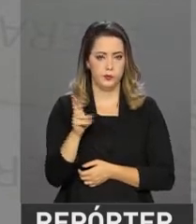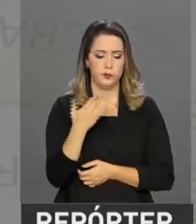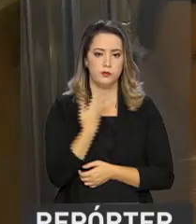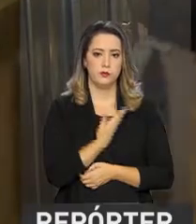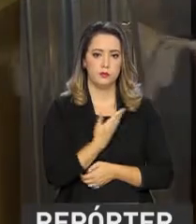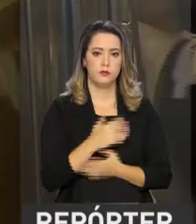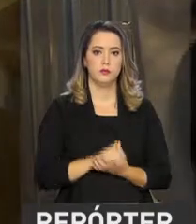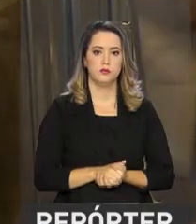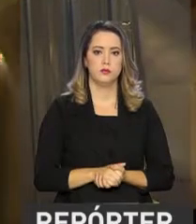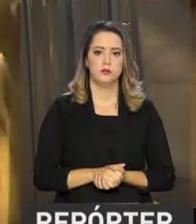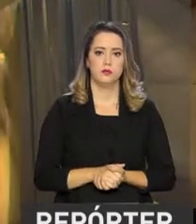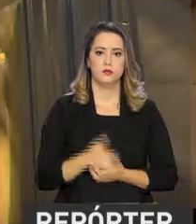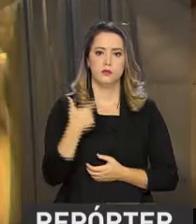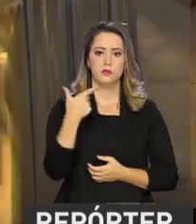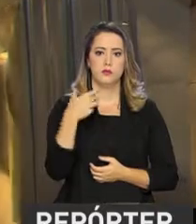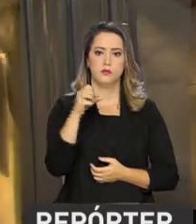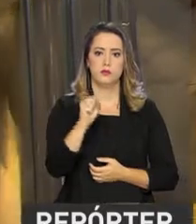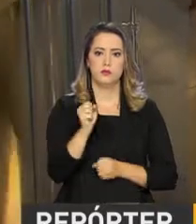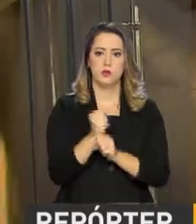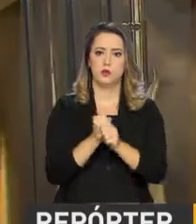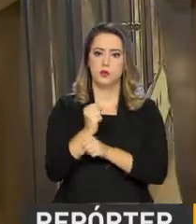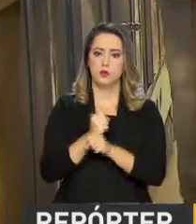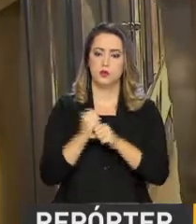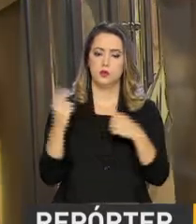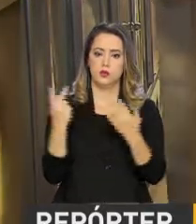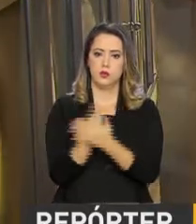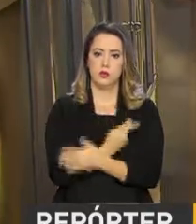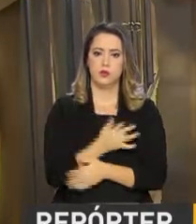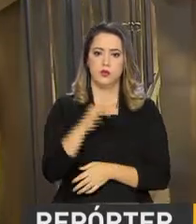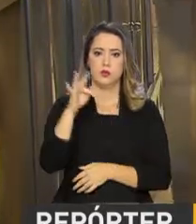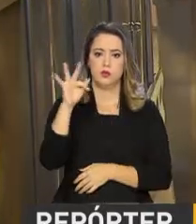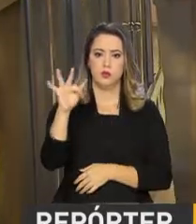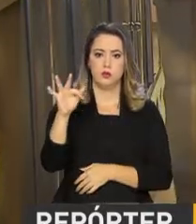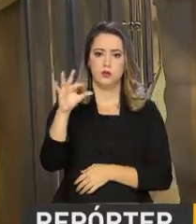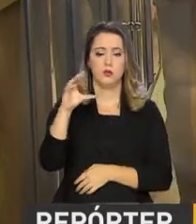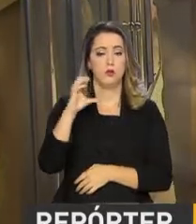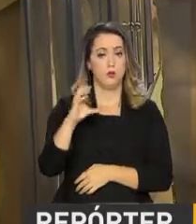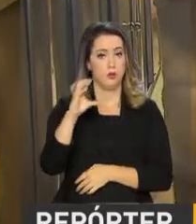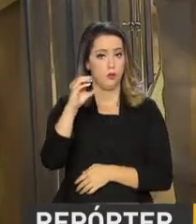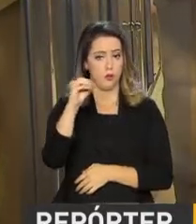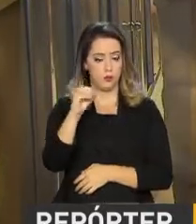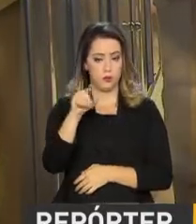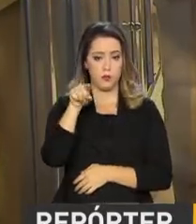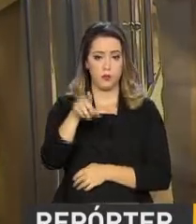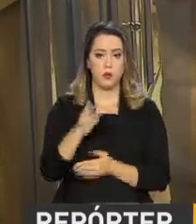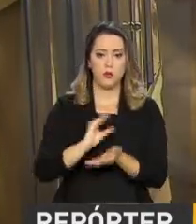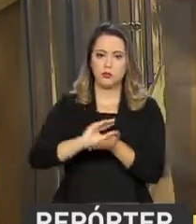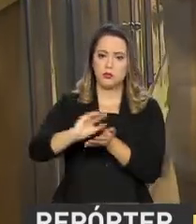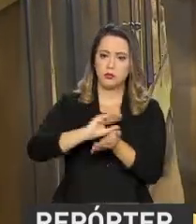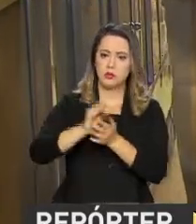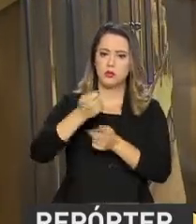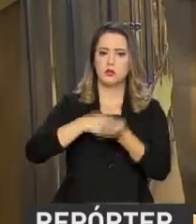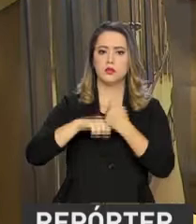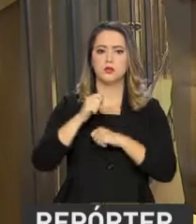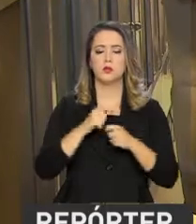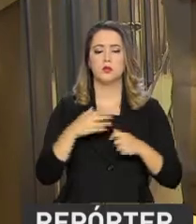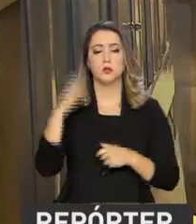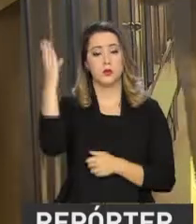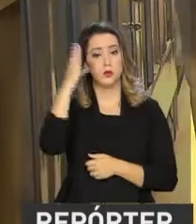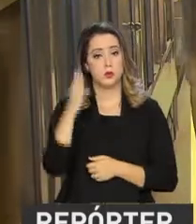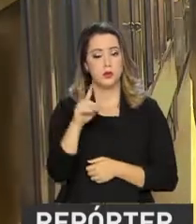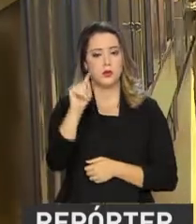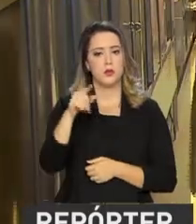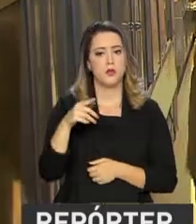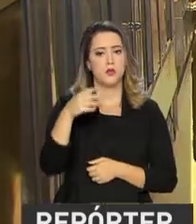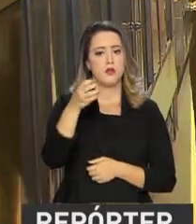reais nos 28 anos de existência o fundo constitucional do centro-oeste e injetou na economia da região